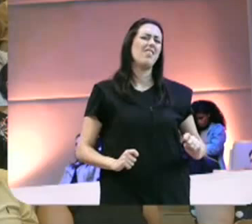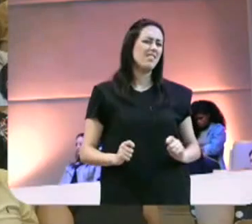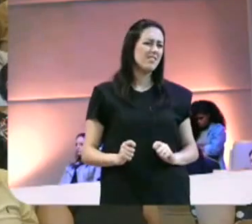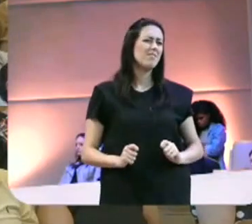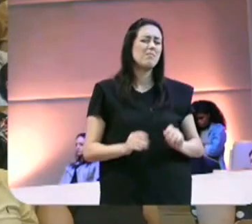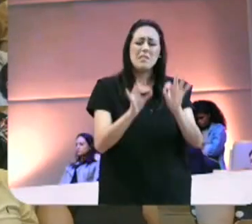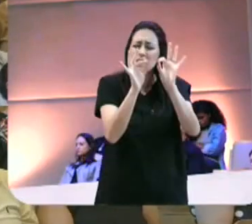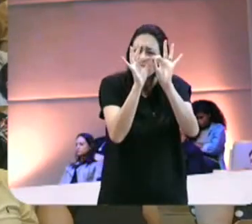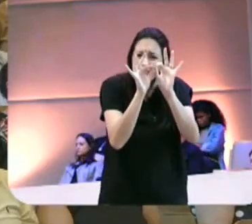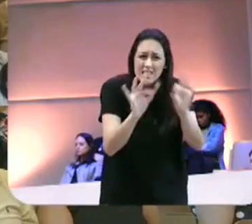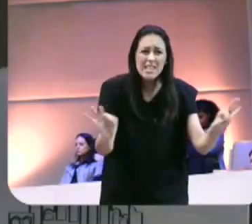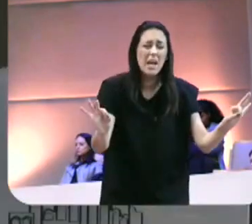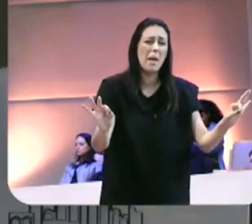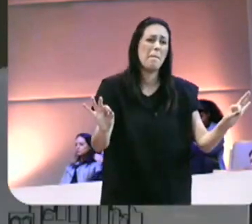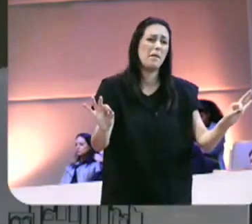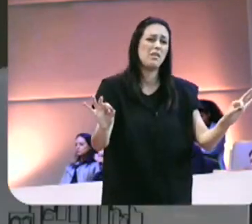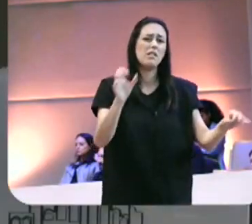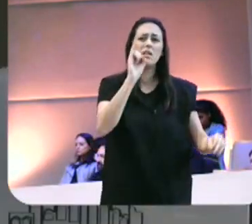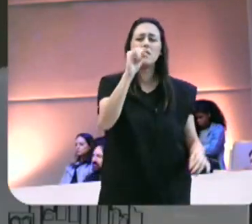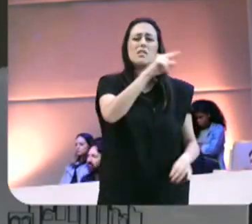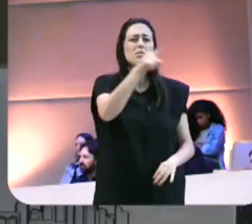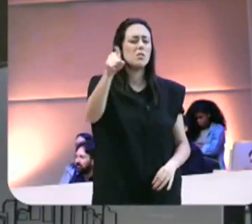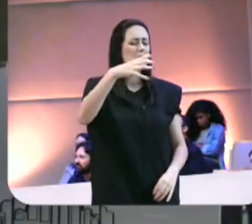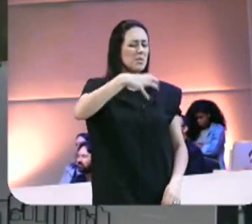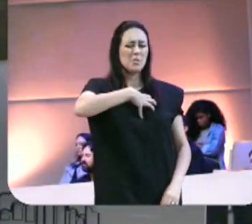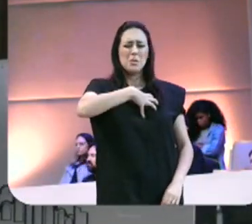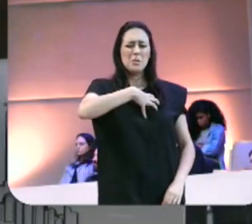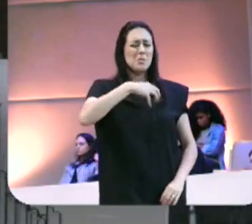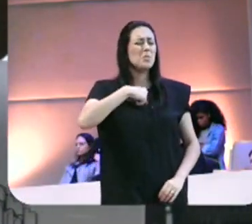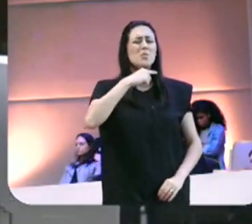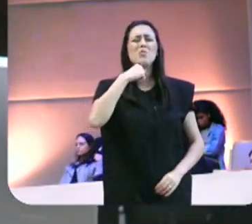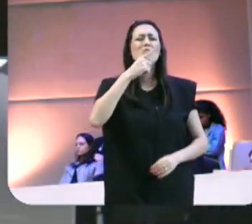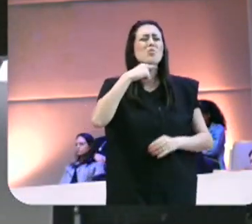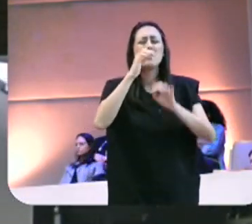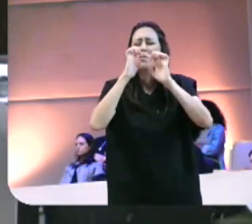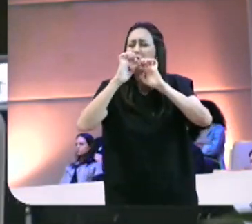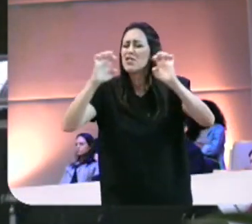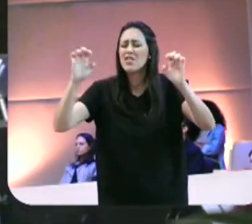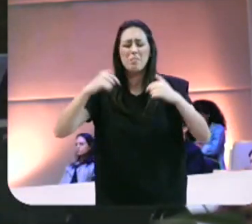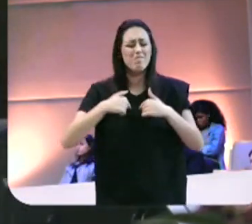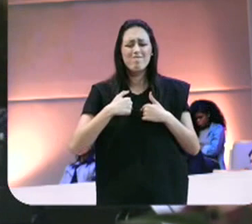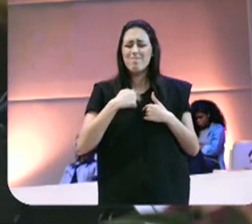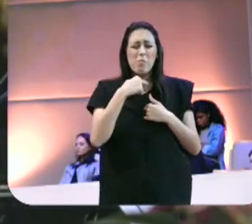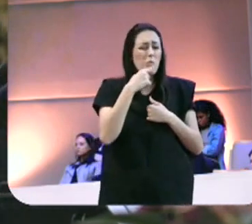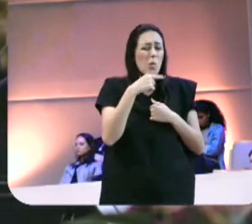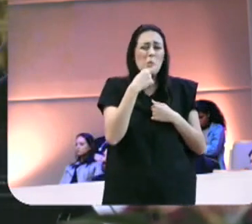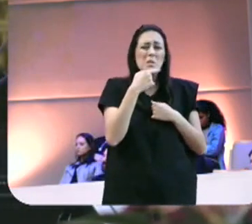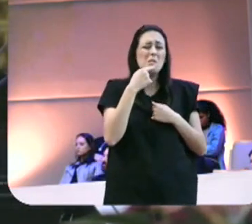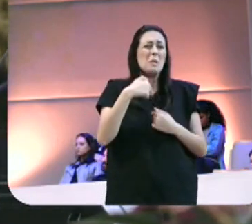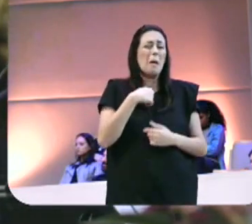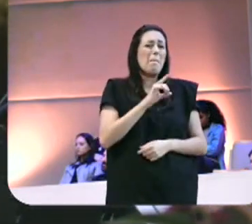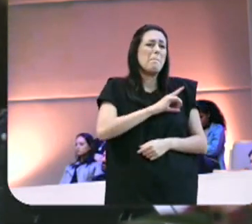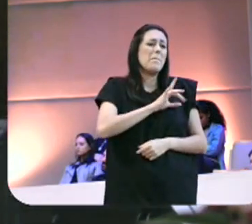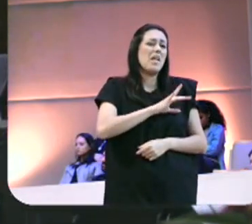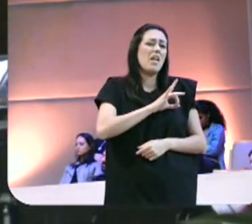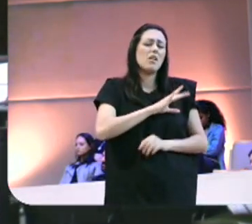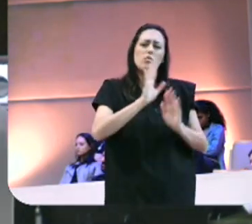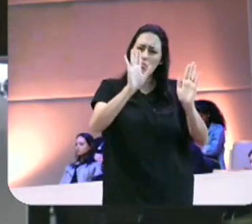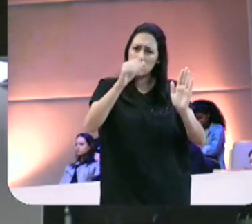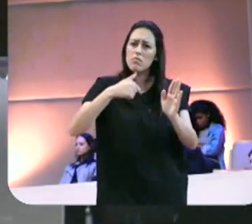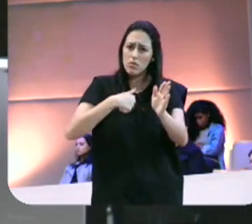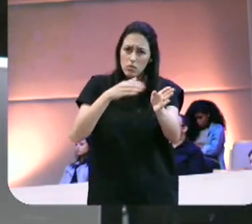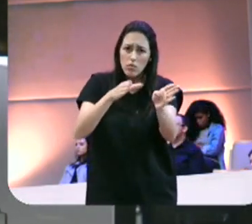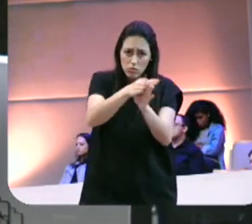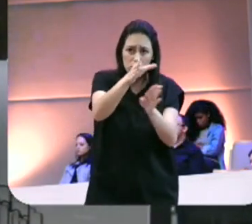irmãos, é simples. Se você não sente confiança, segurança para fazer isso, eu quero te dar algumas dicas simples de como que você pode fazer.